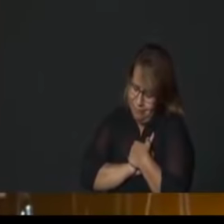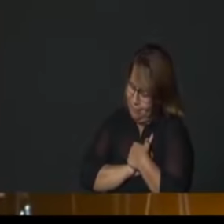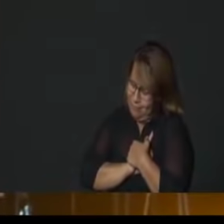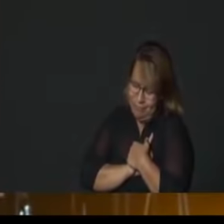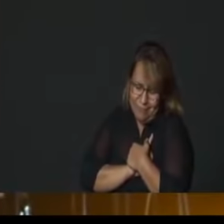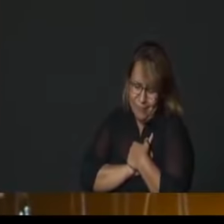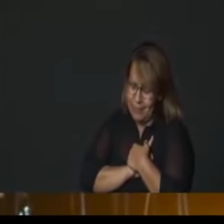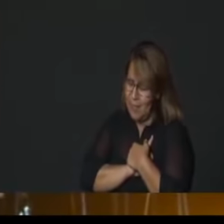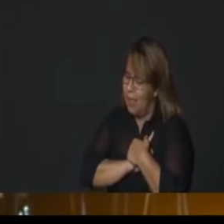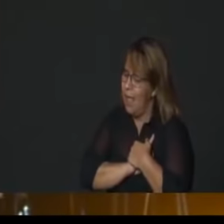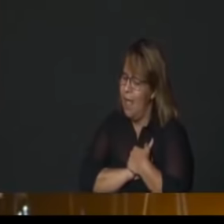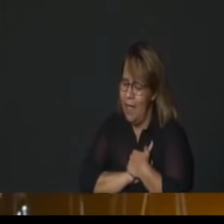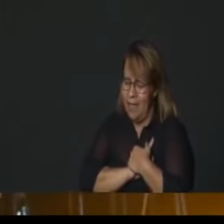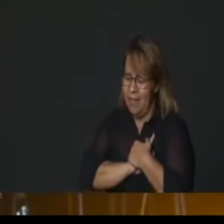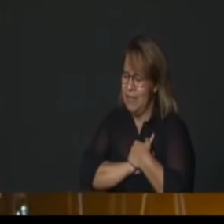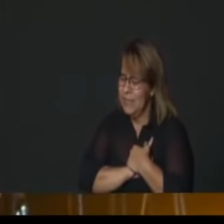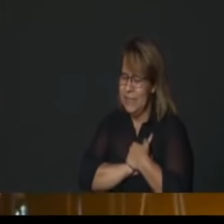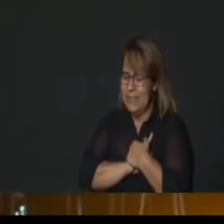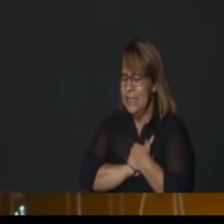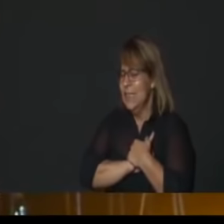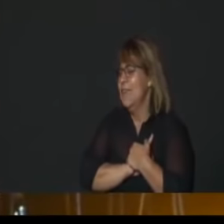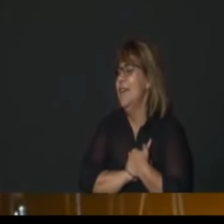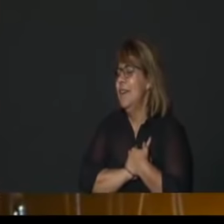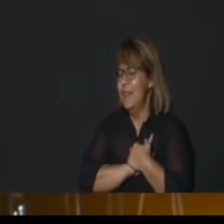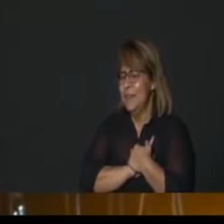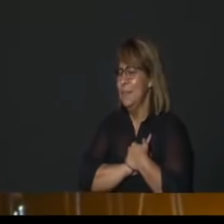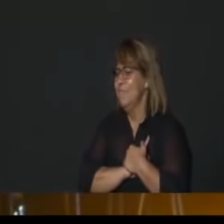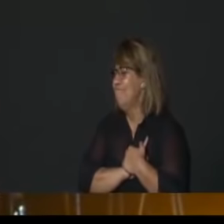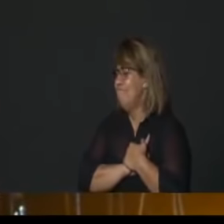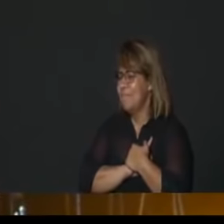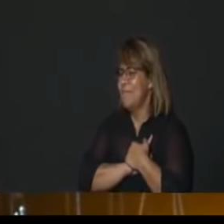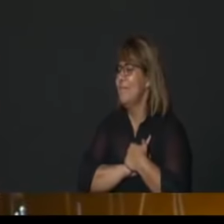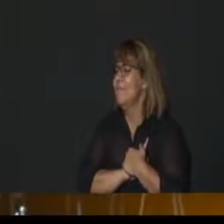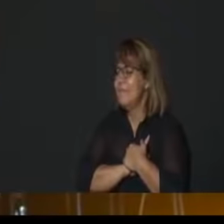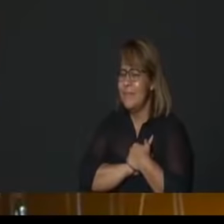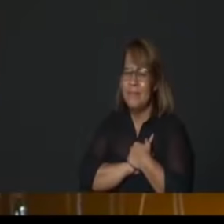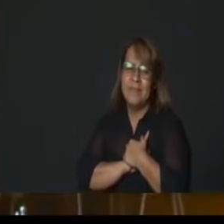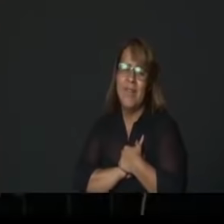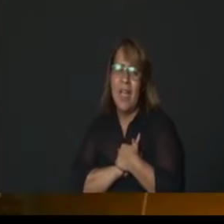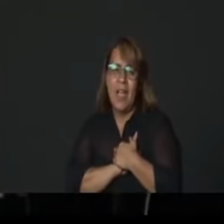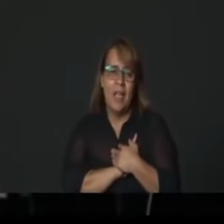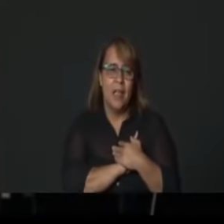cantar. Deus visita a tua casa e passeia lá.